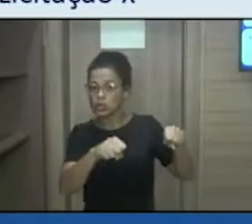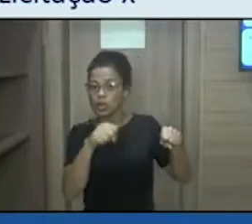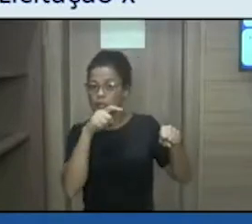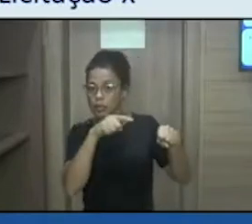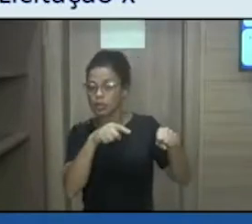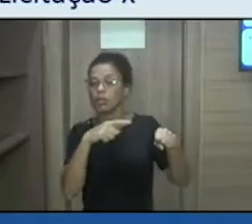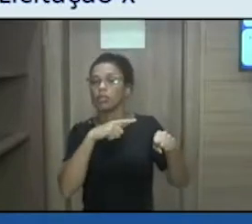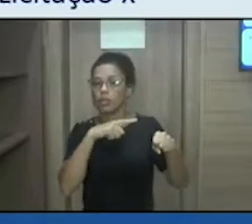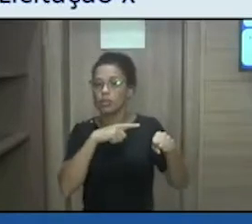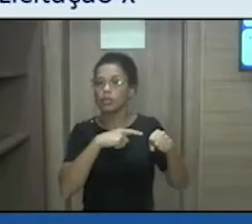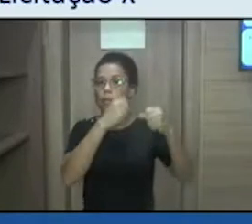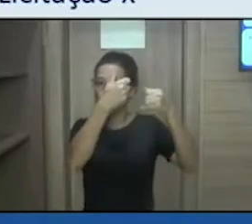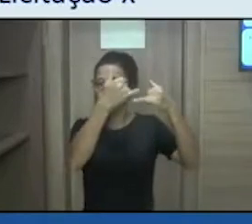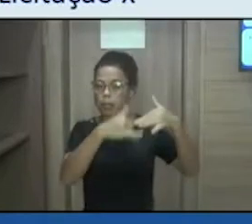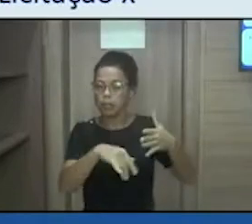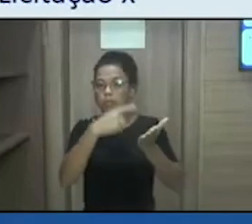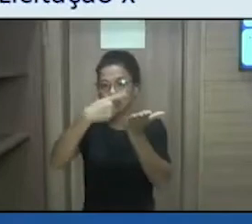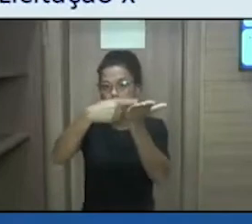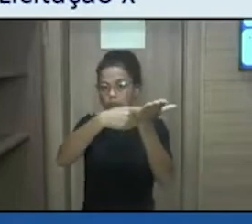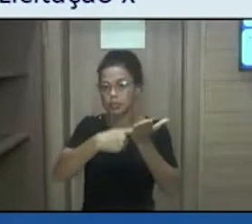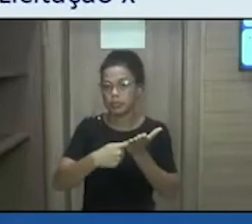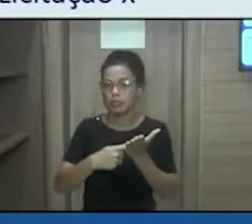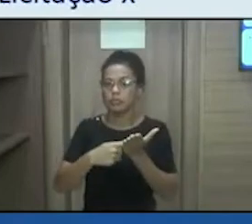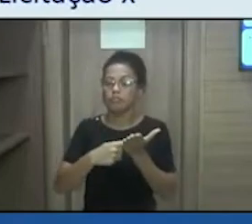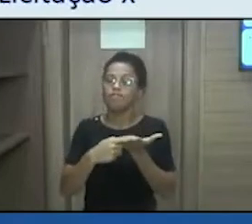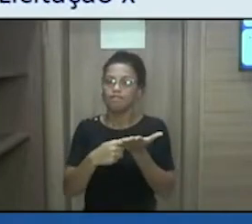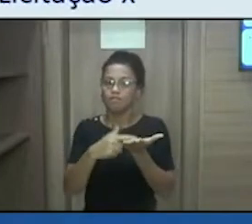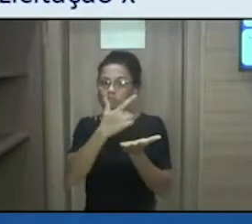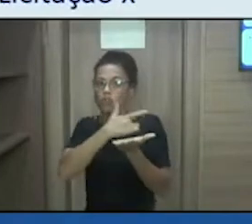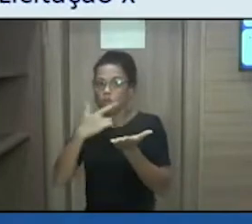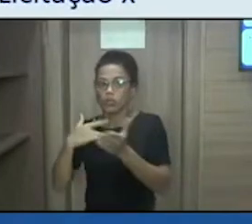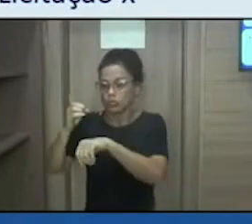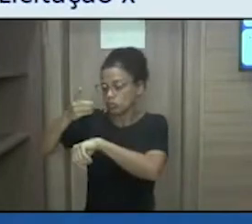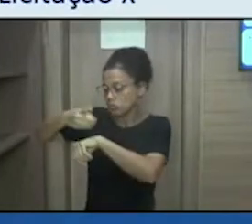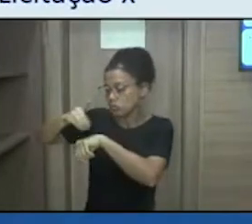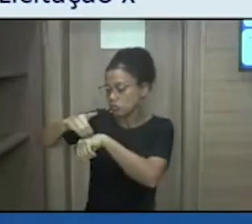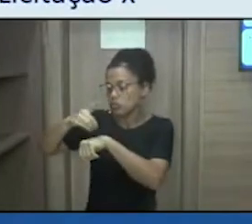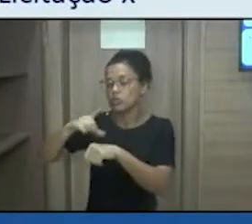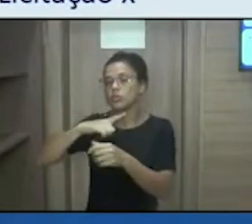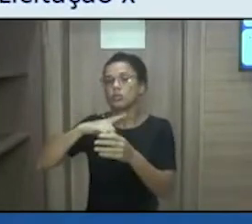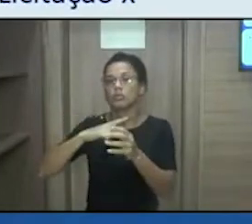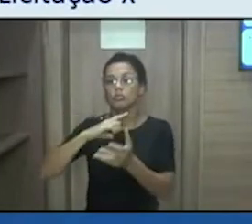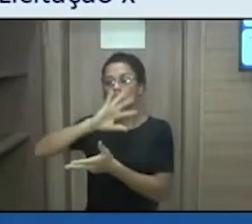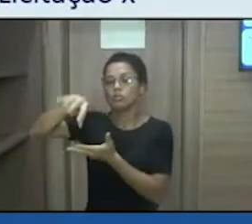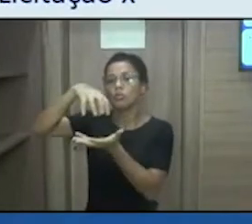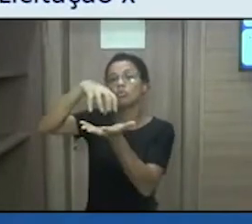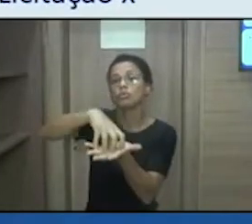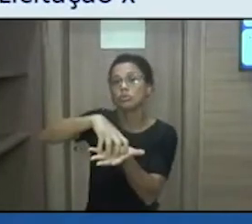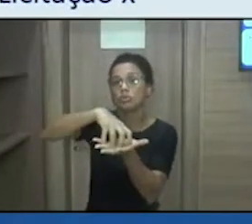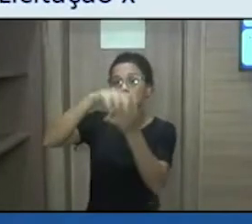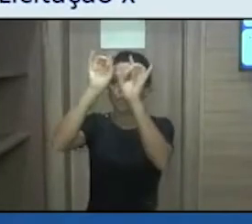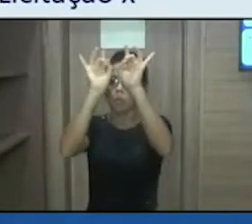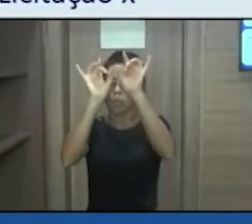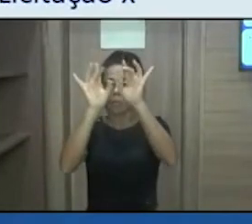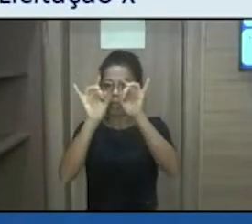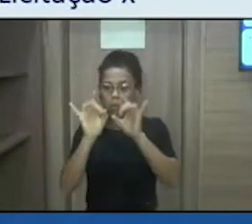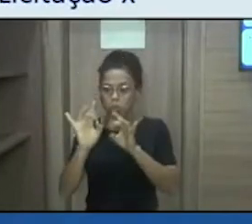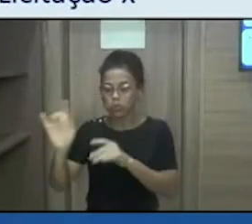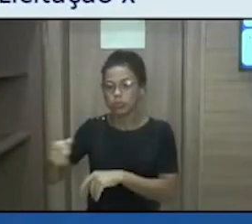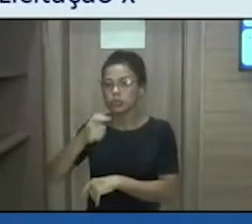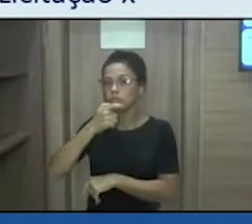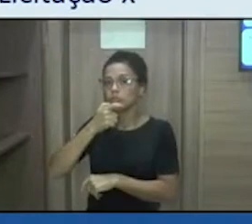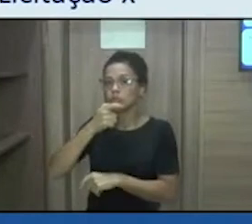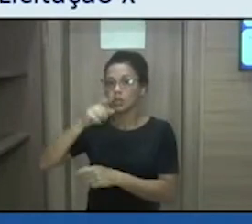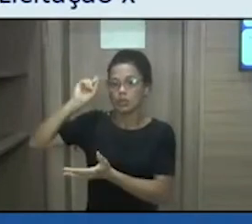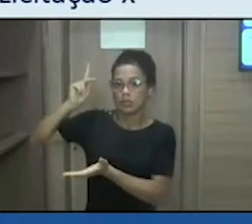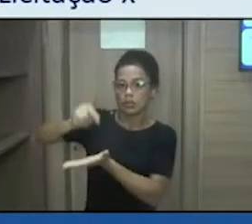ponto positivo, então a saúde digital, né, a informatização das UBSs e dos centros de especialidade odontológica não é